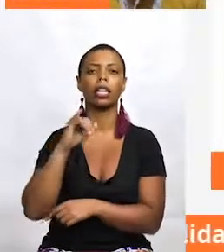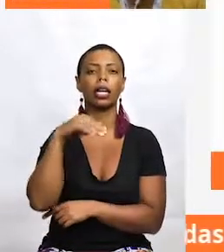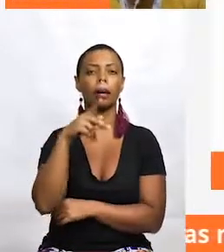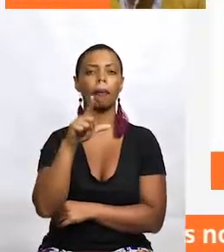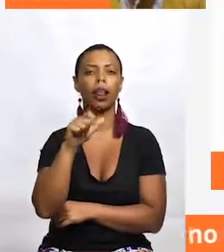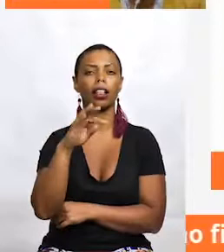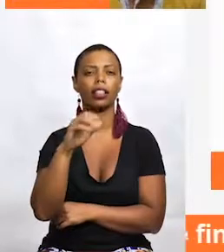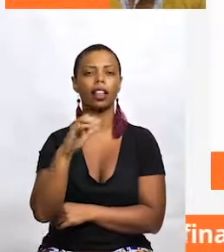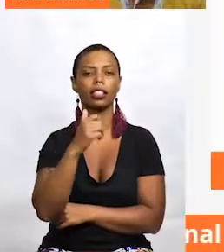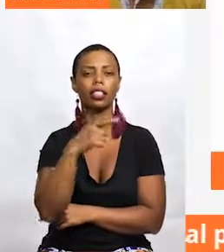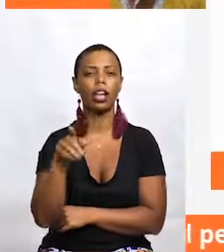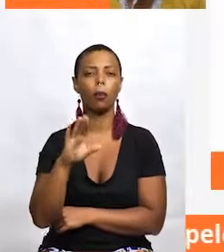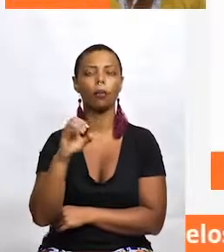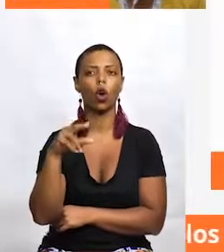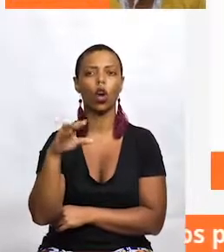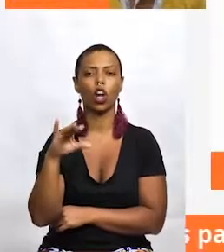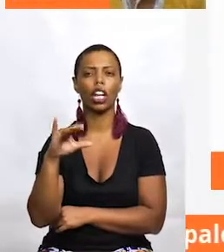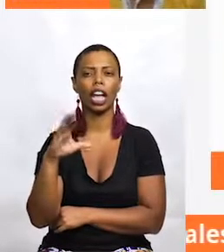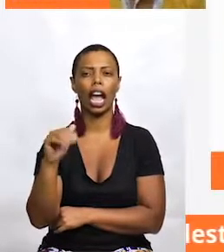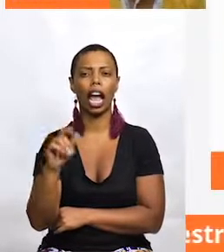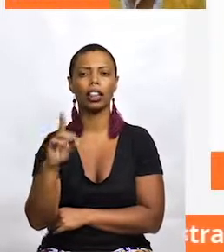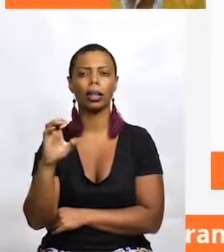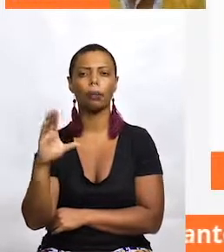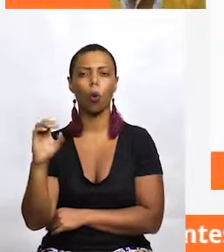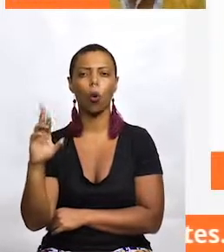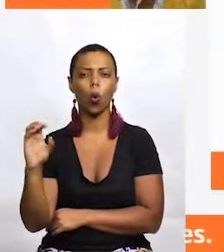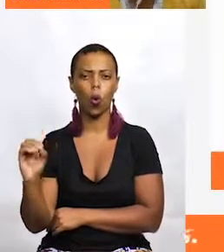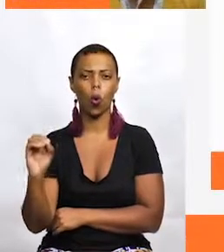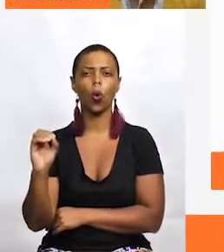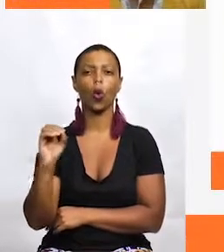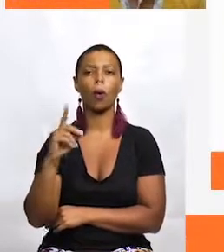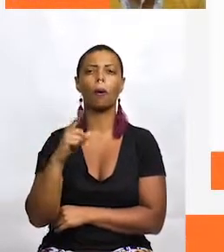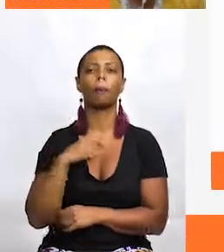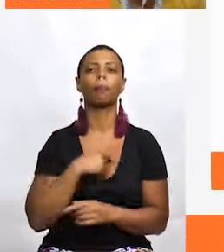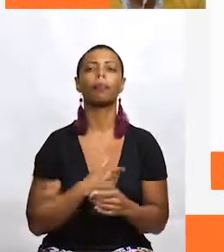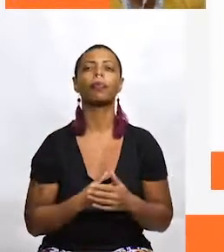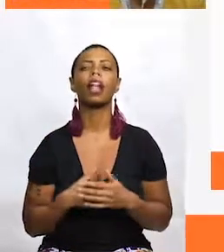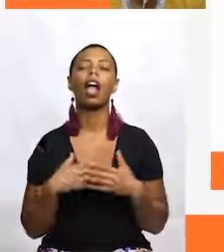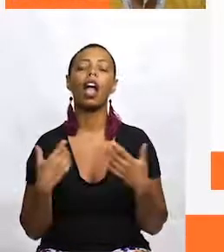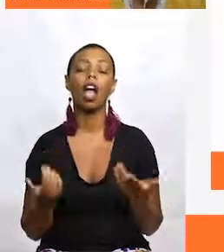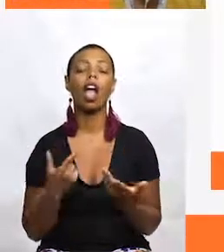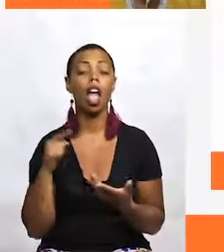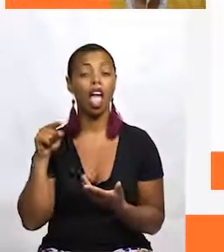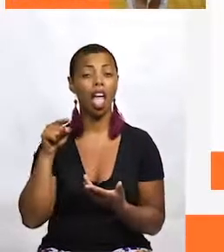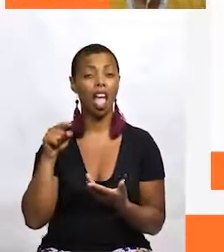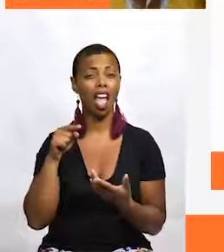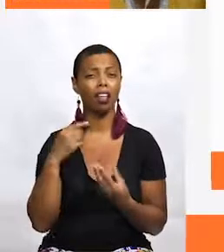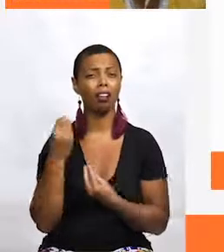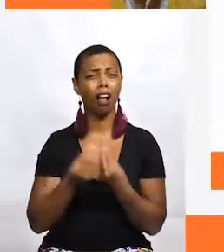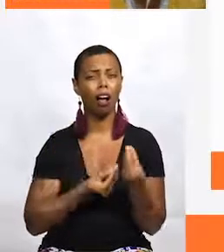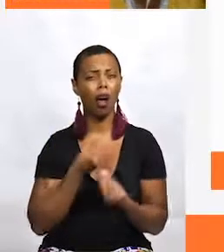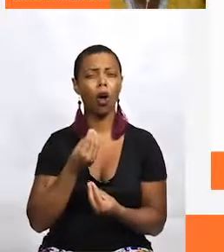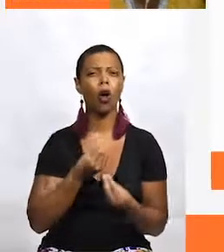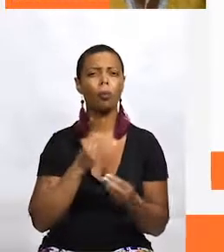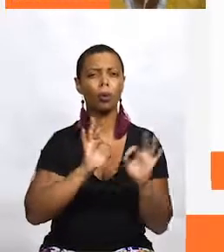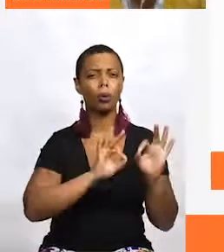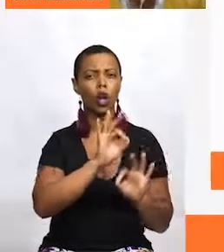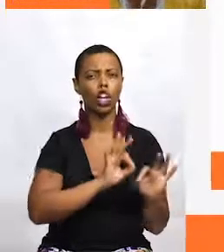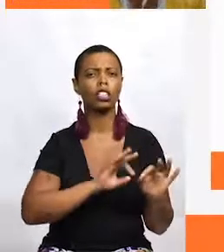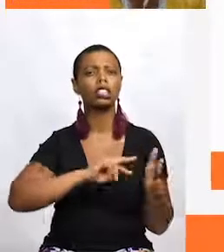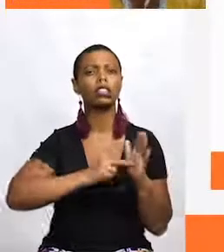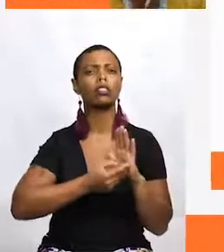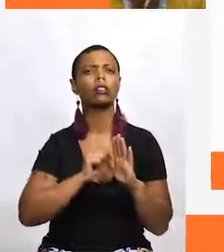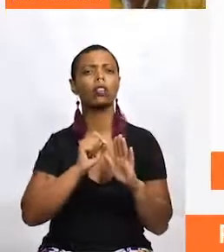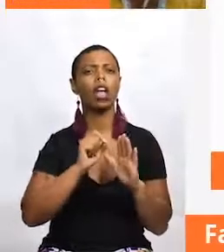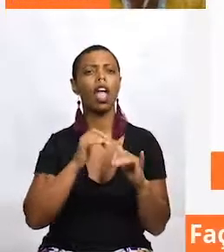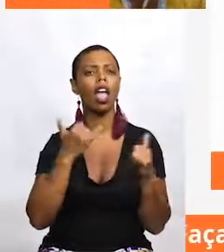obtenção de junções rasas. Essa implantação iônica tem a ver bem com os 3 keV, a